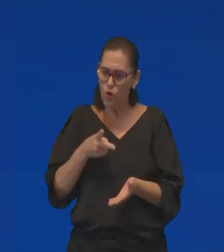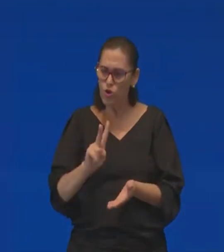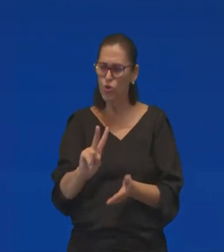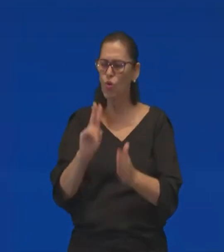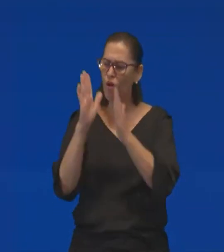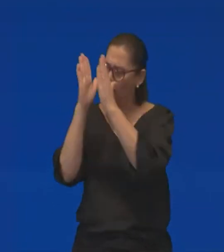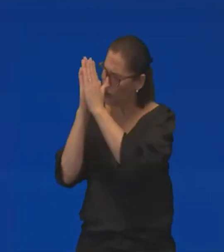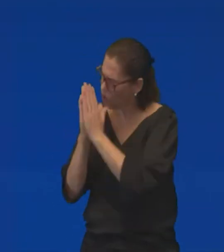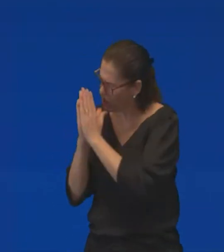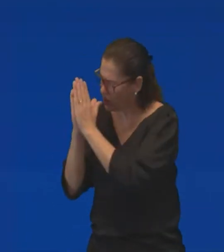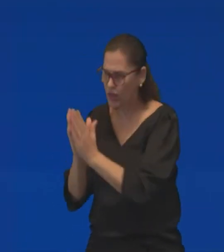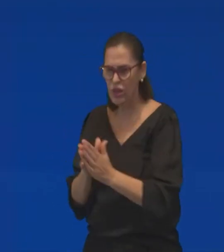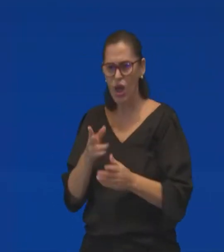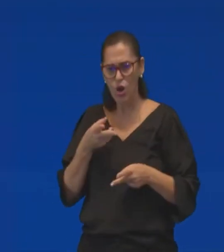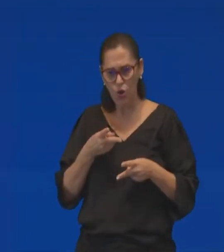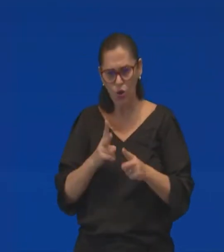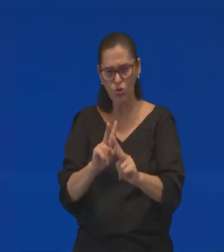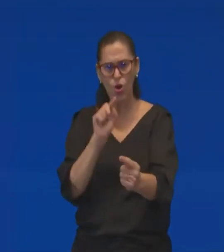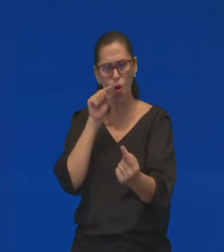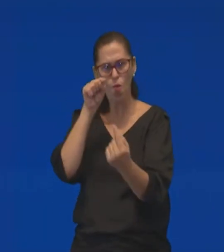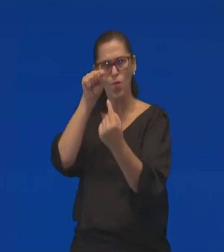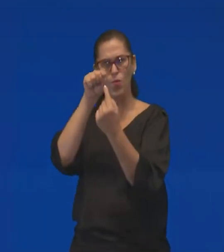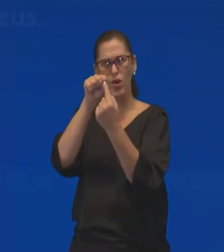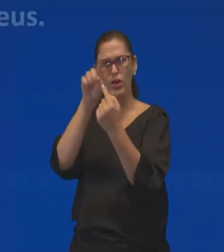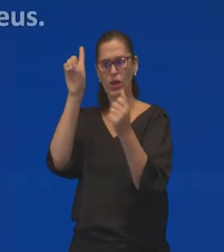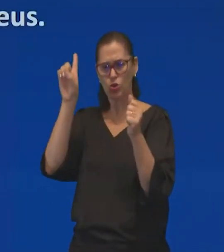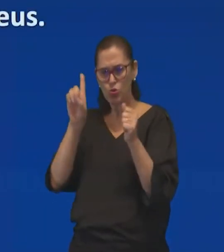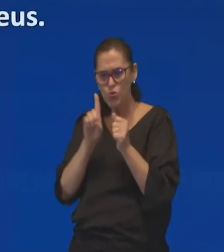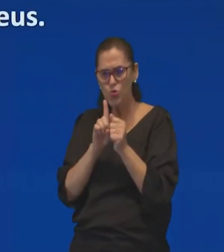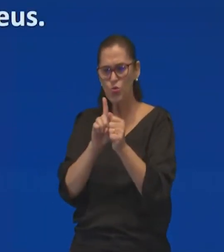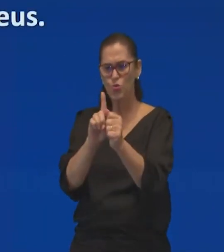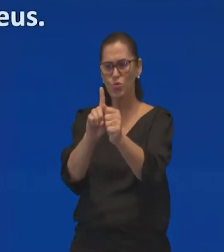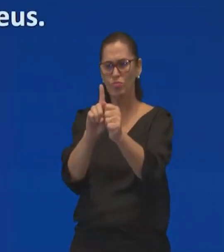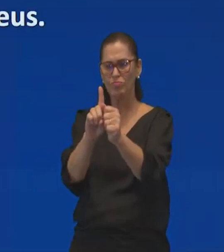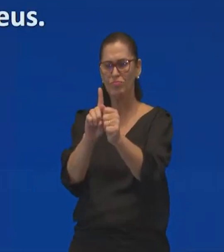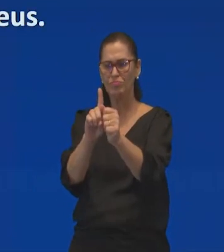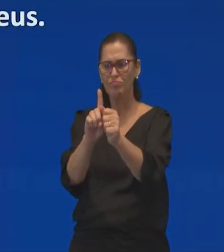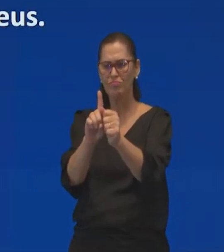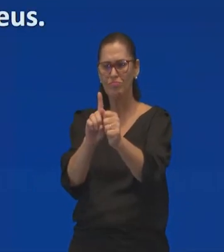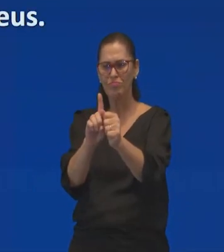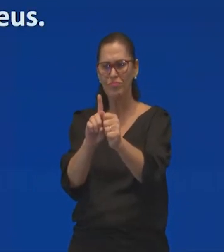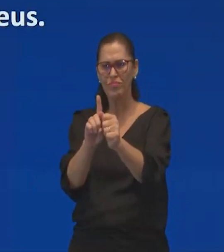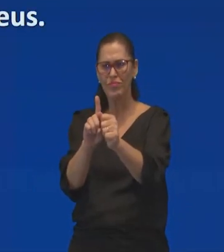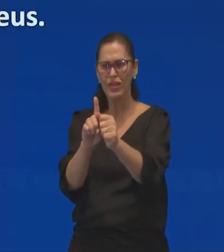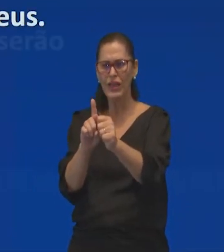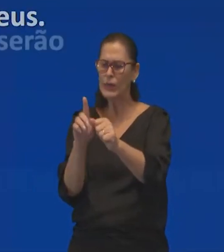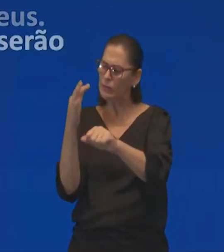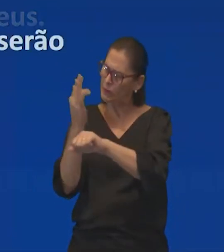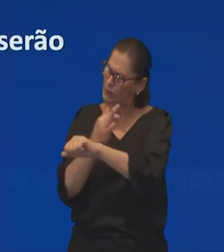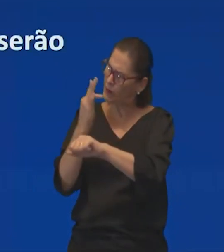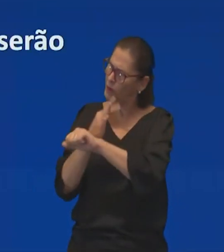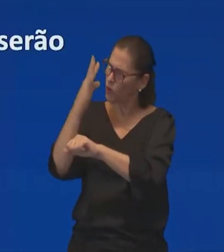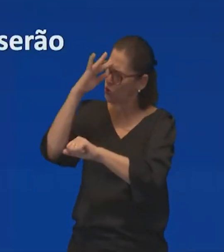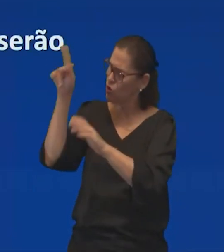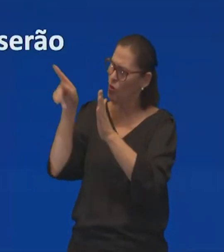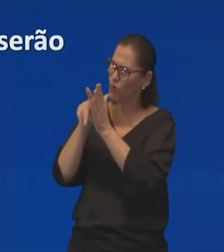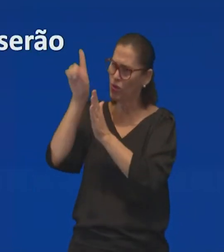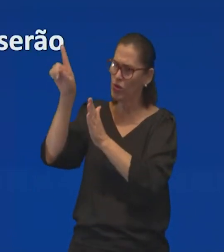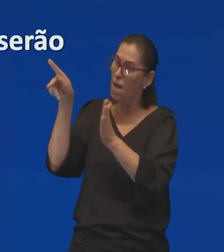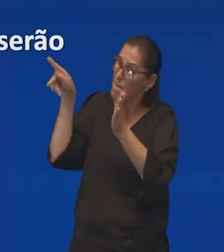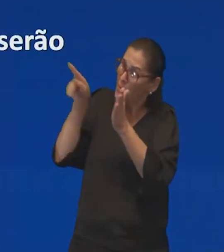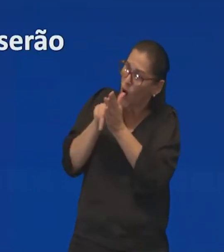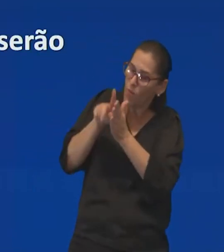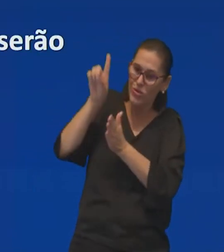adorando, continue no propósito de andar com Deus. Persiga os sonhos de Deus. Eles são de